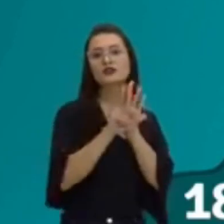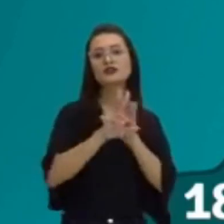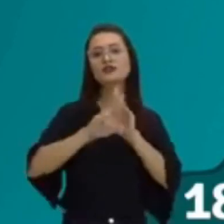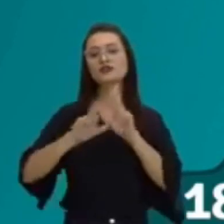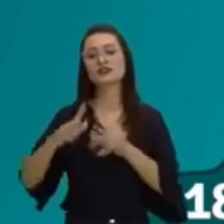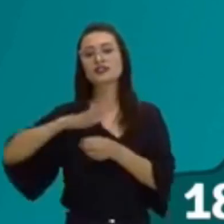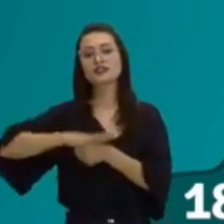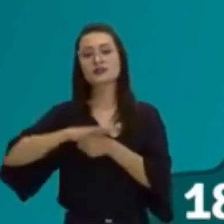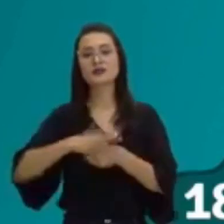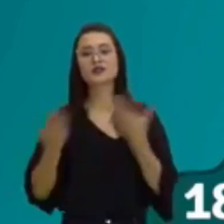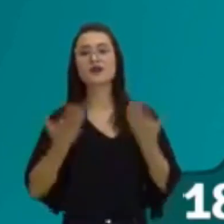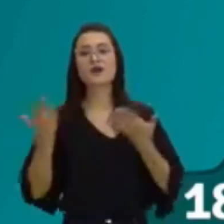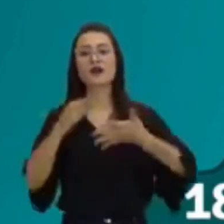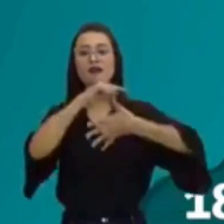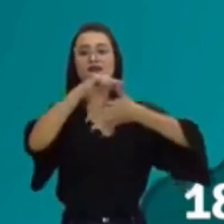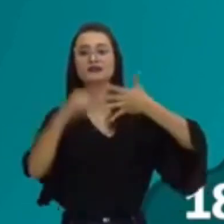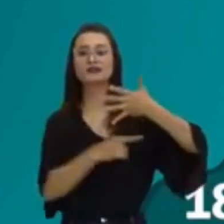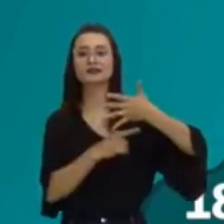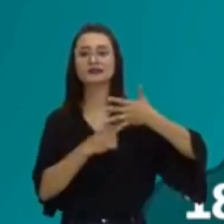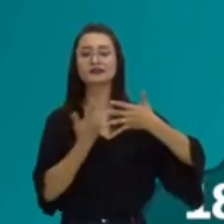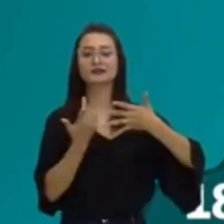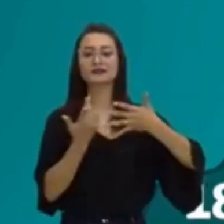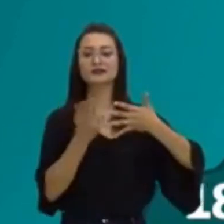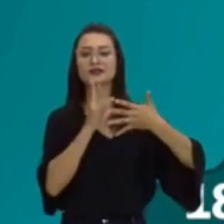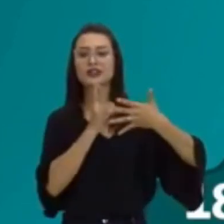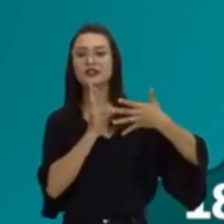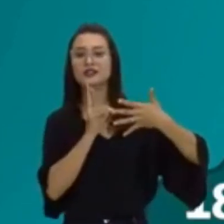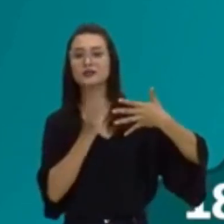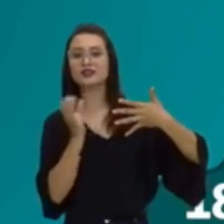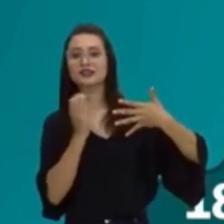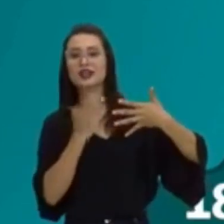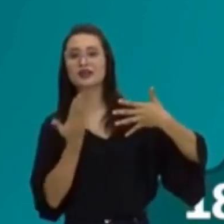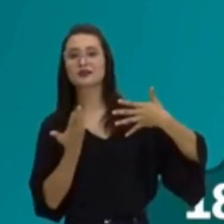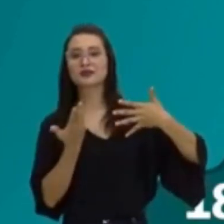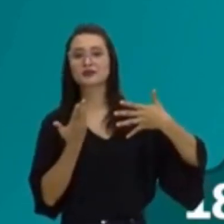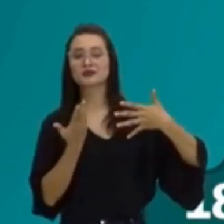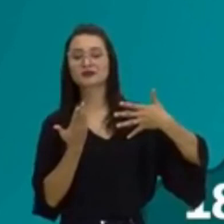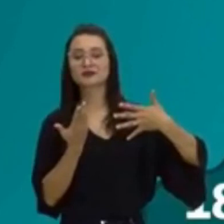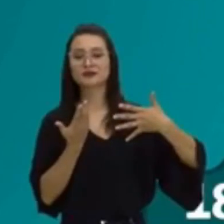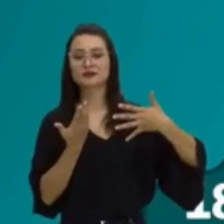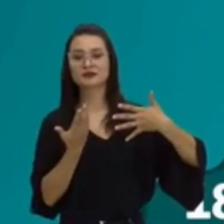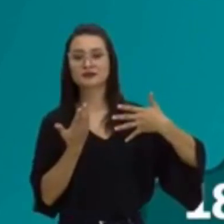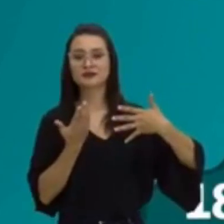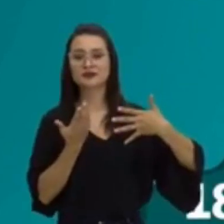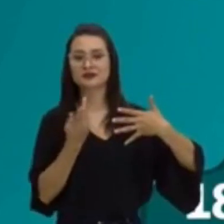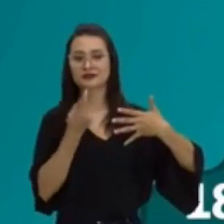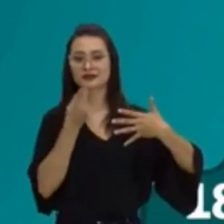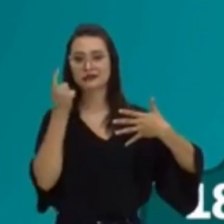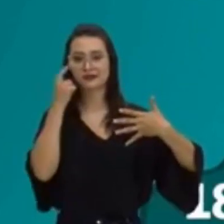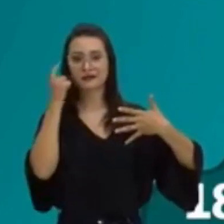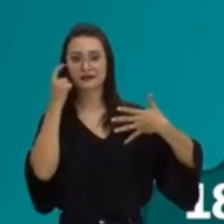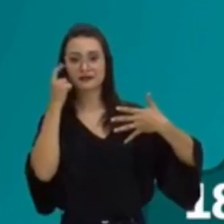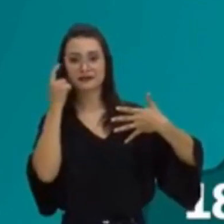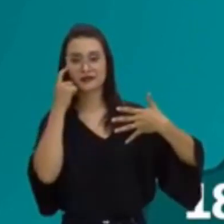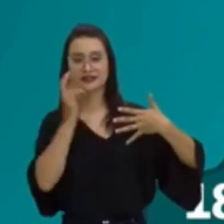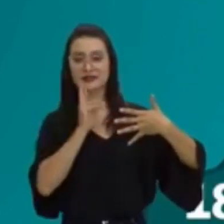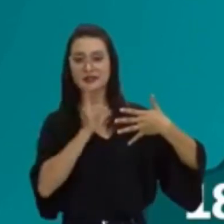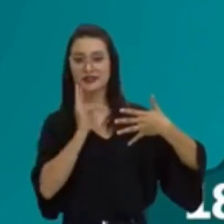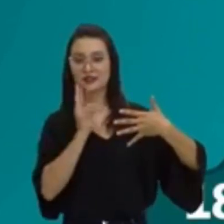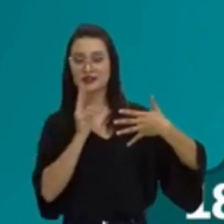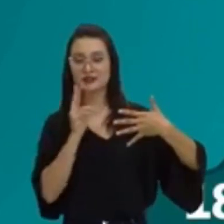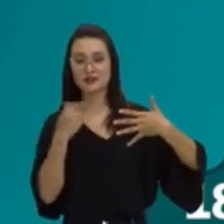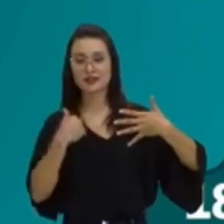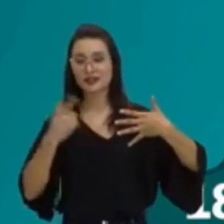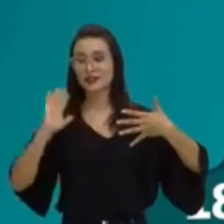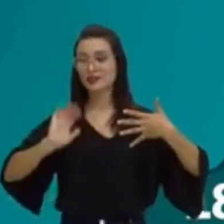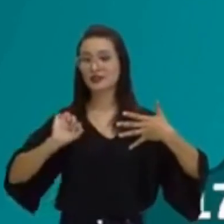D, O, E. Rapidinho aí. Vão dizendo aí, professor. Eu